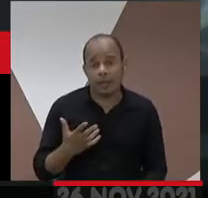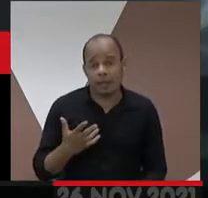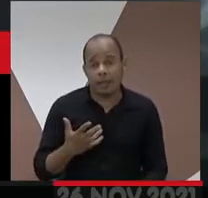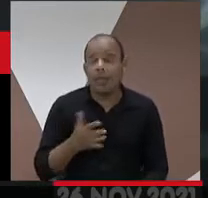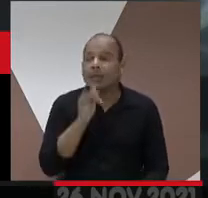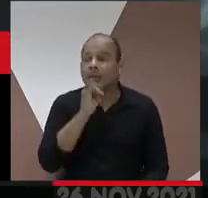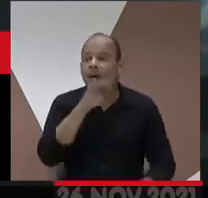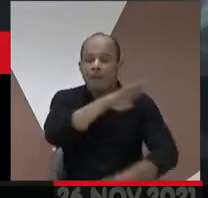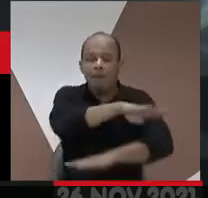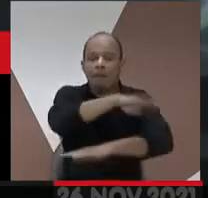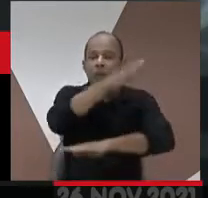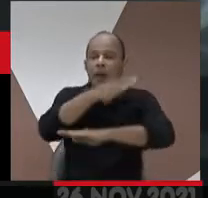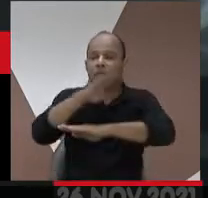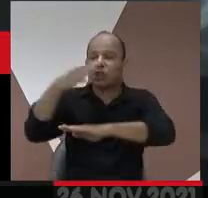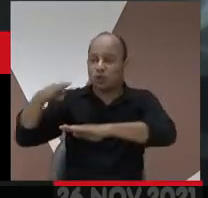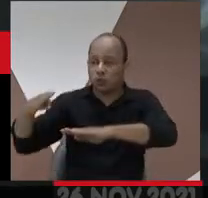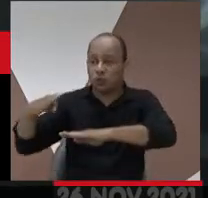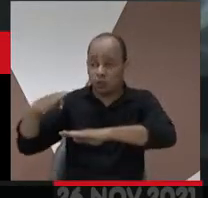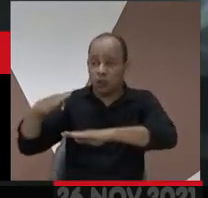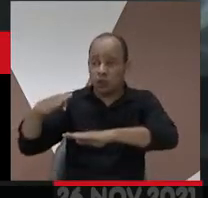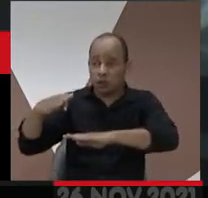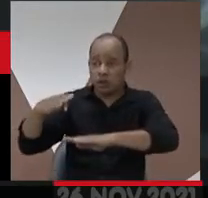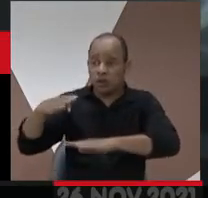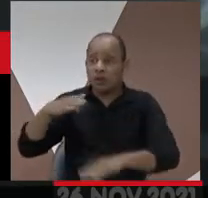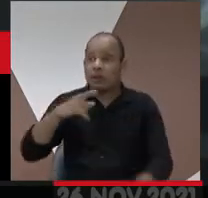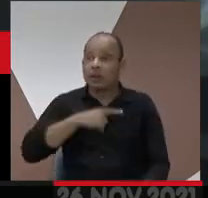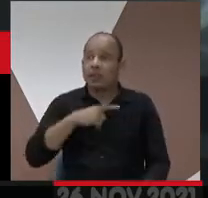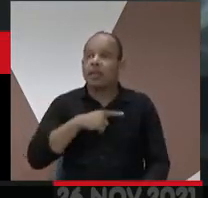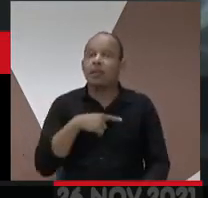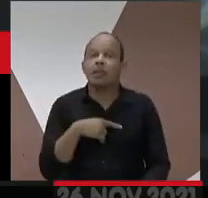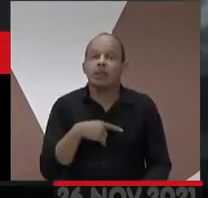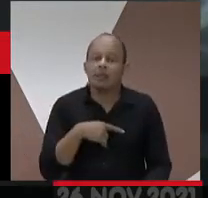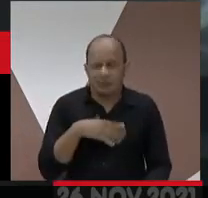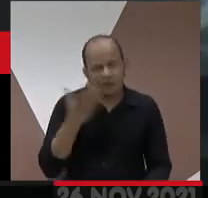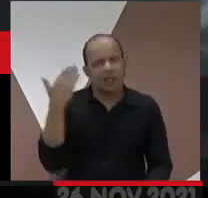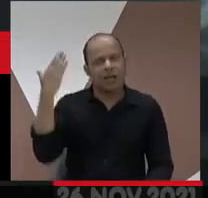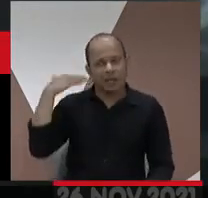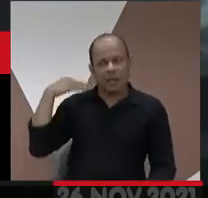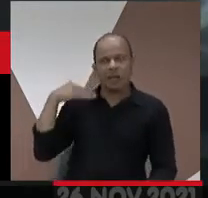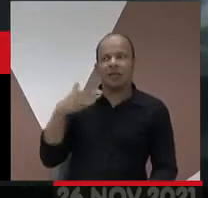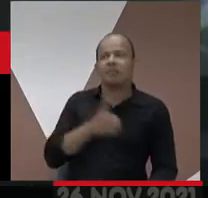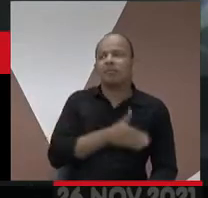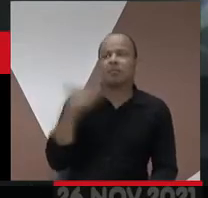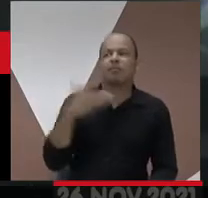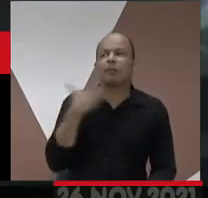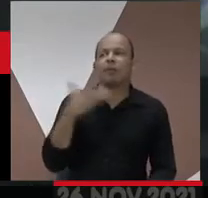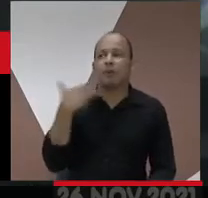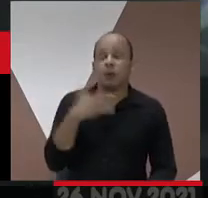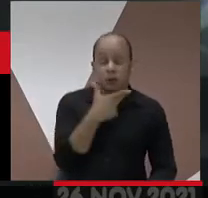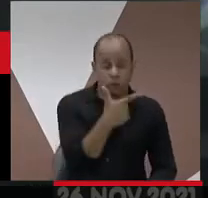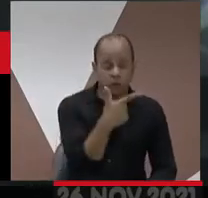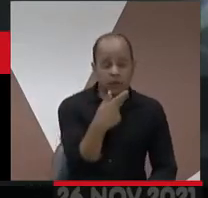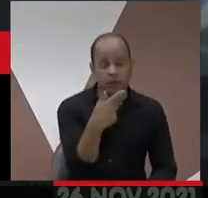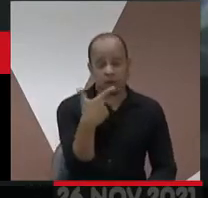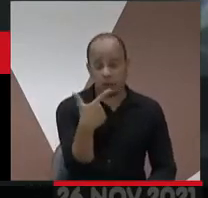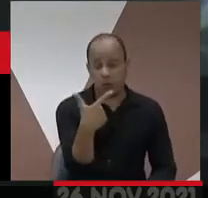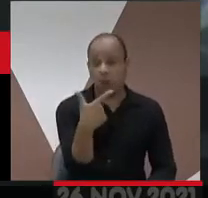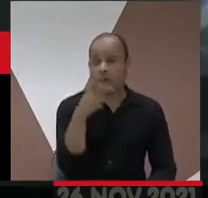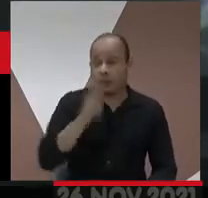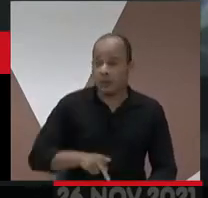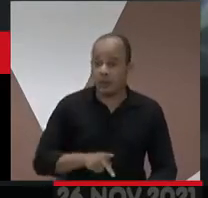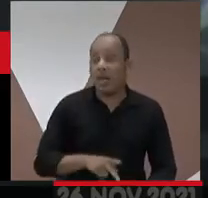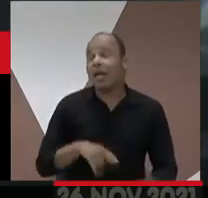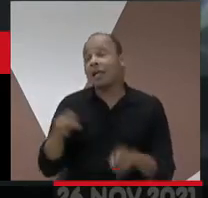Brumadinho, que teve 272 vítimas fatais. Betim, dentro do Vale